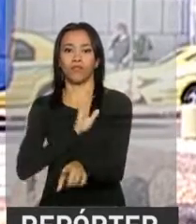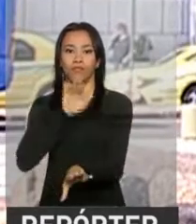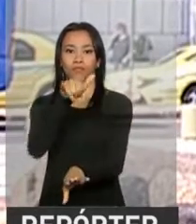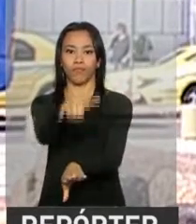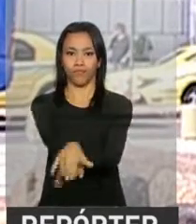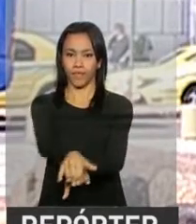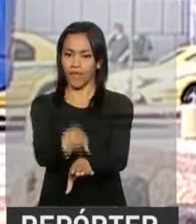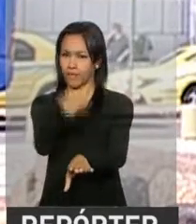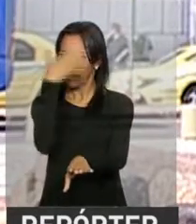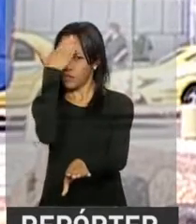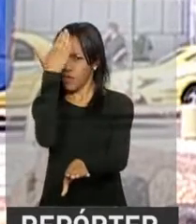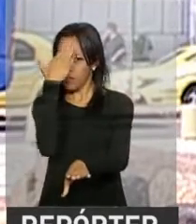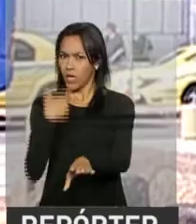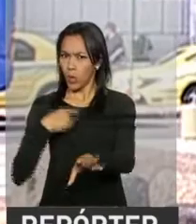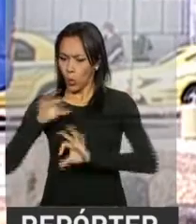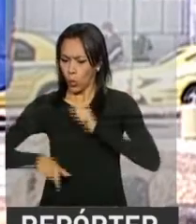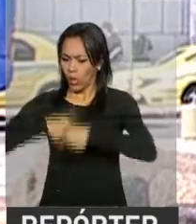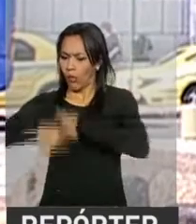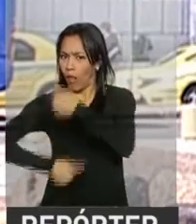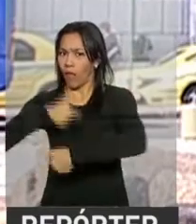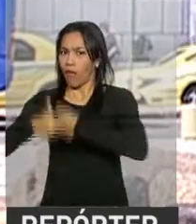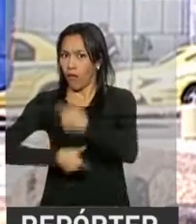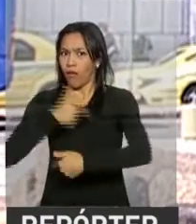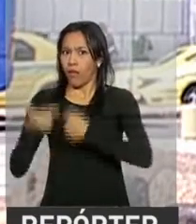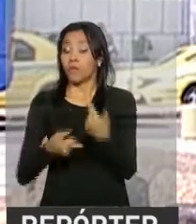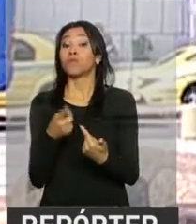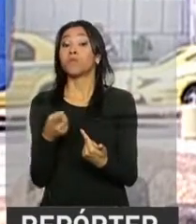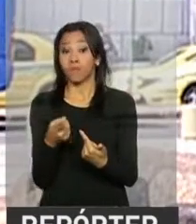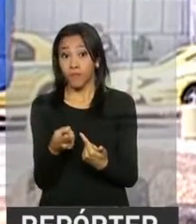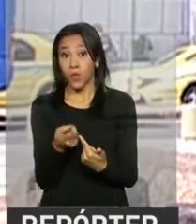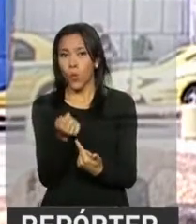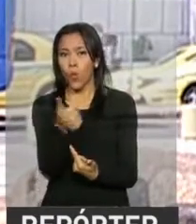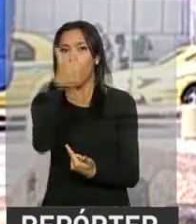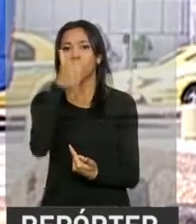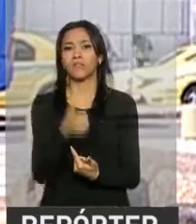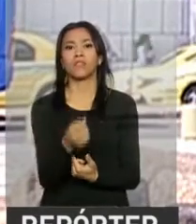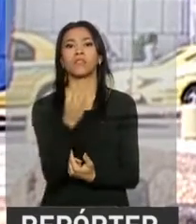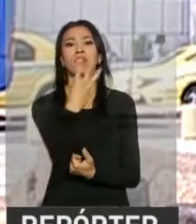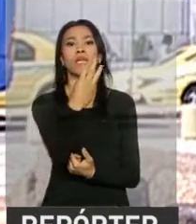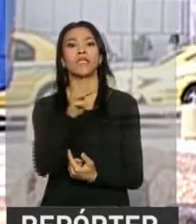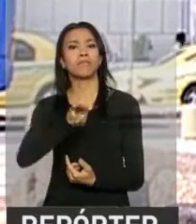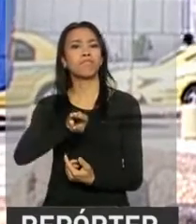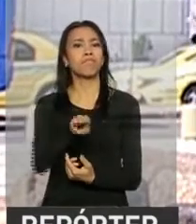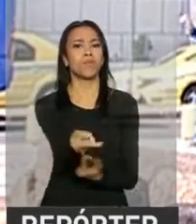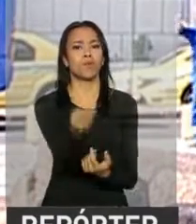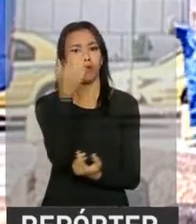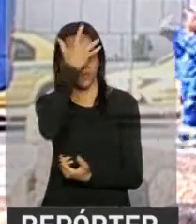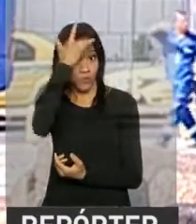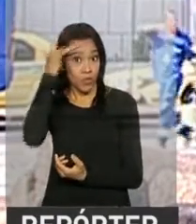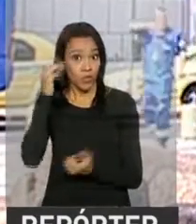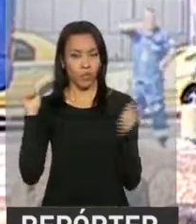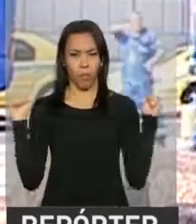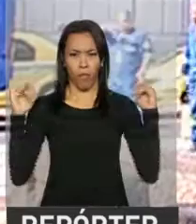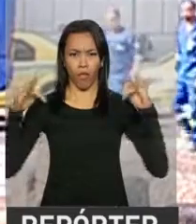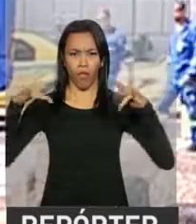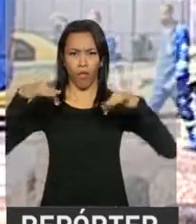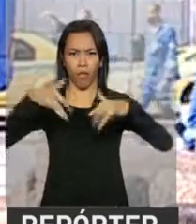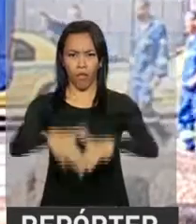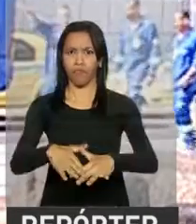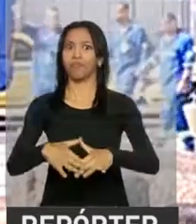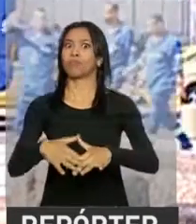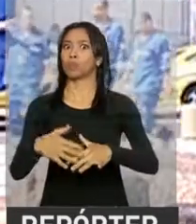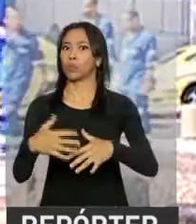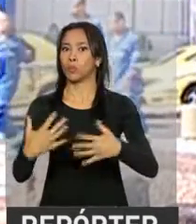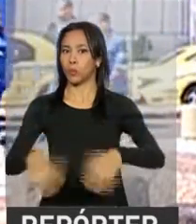ideia do tamanho dessa operação, chegou a movimentar ser quase 3 milhões de passageiros nesses terminais. Muita gente,